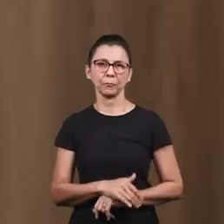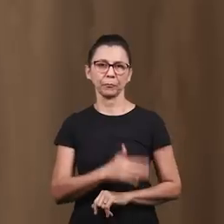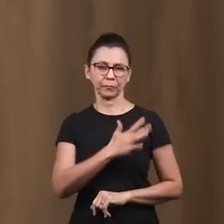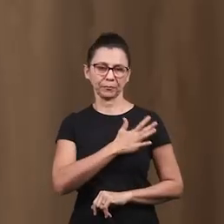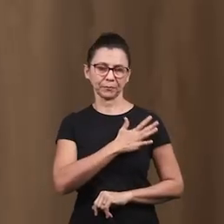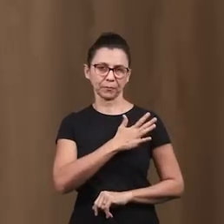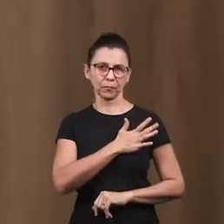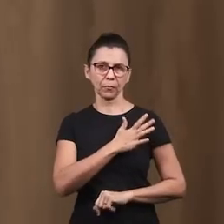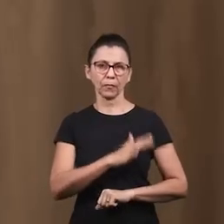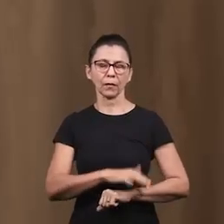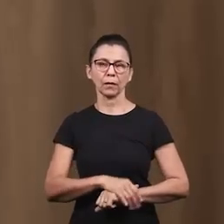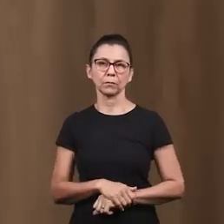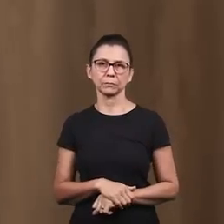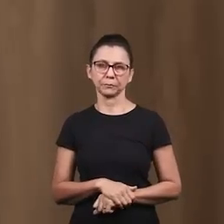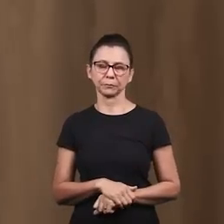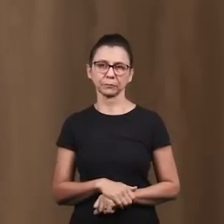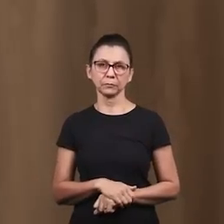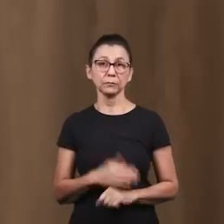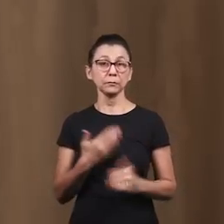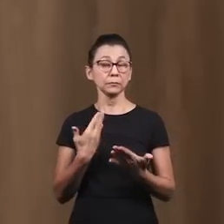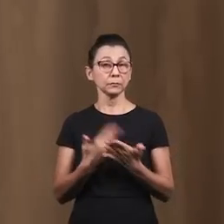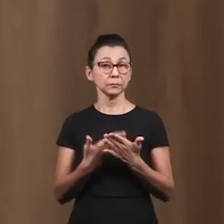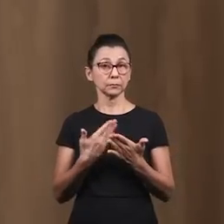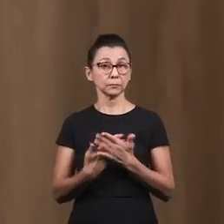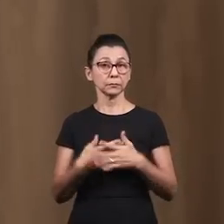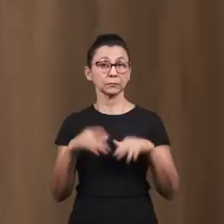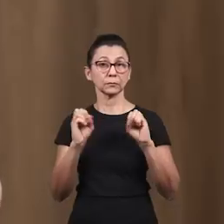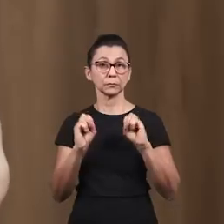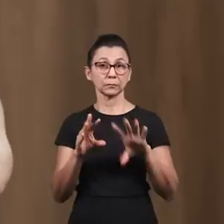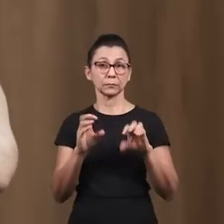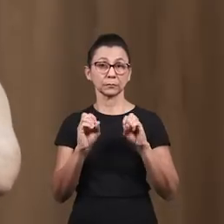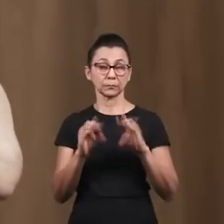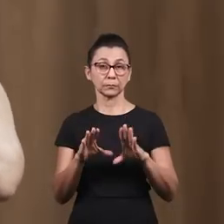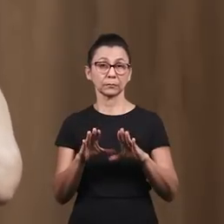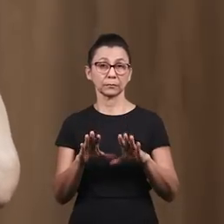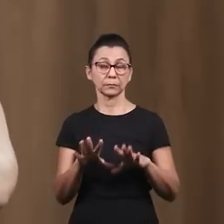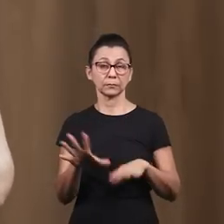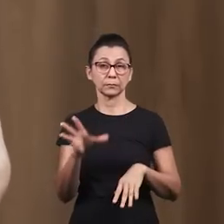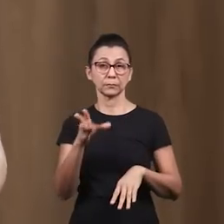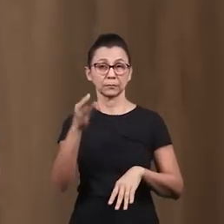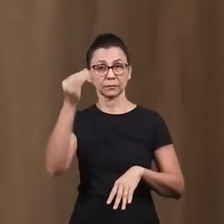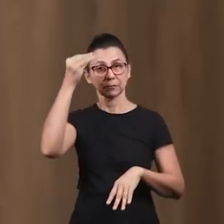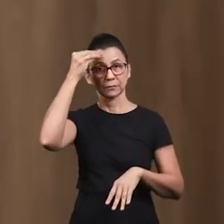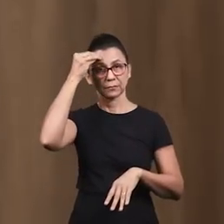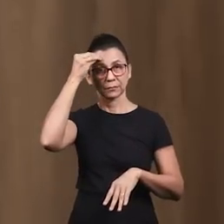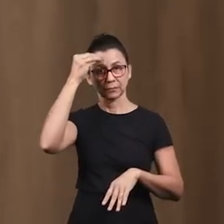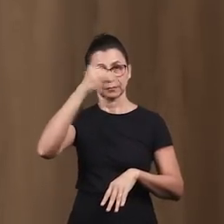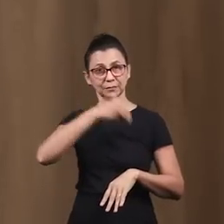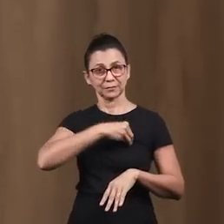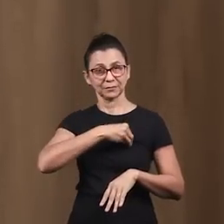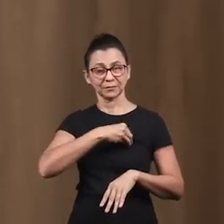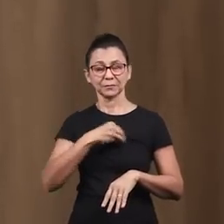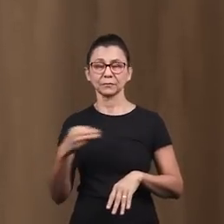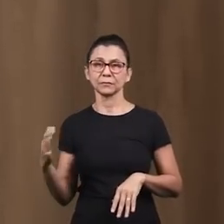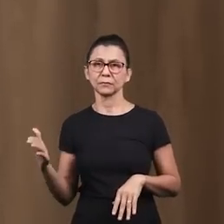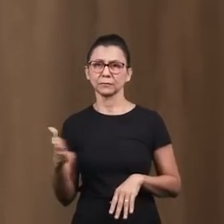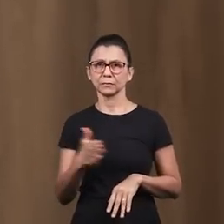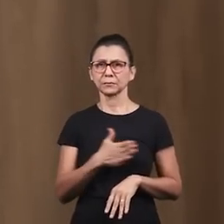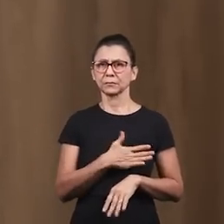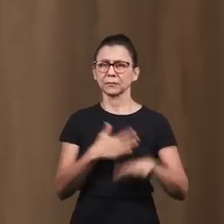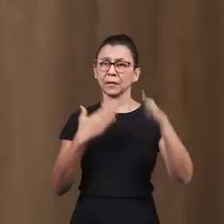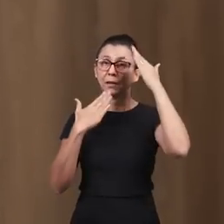bênção para o nosso coração, para que essa palavra fique guardada aqui dentro. Senhor Deus,